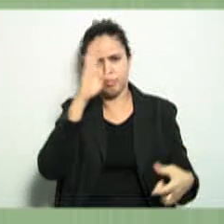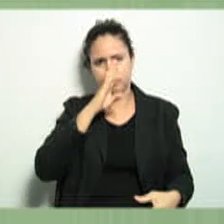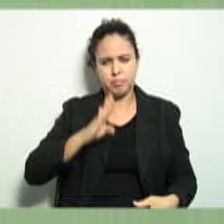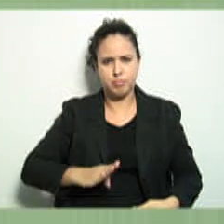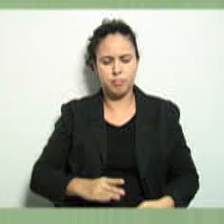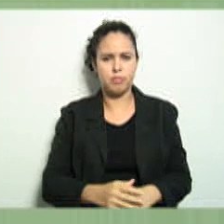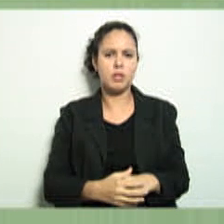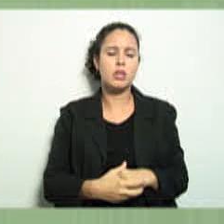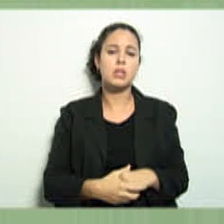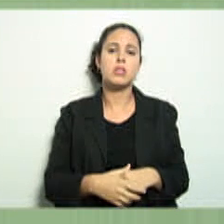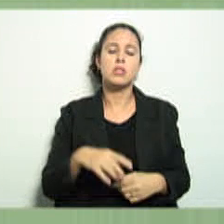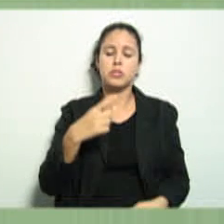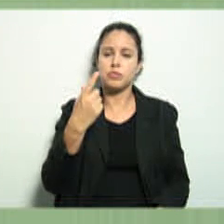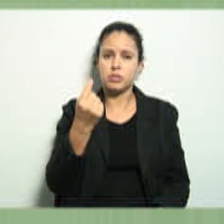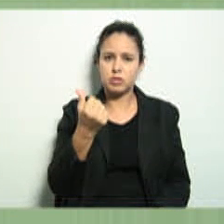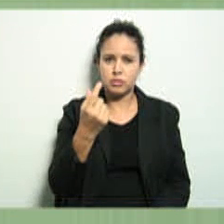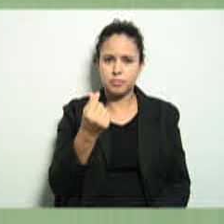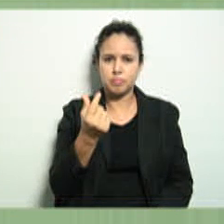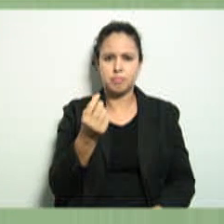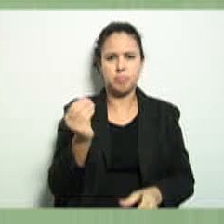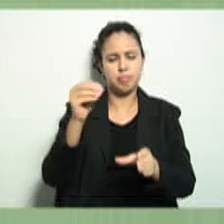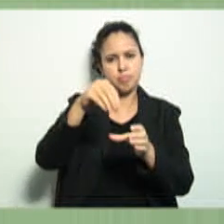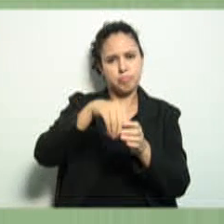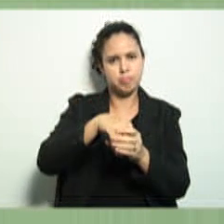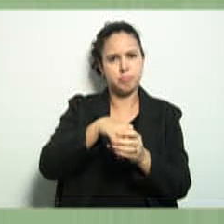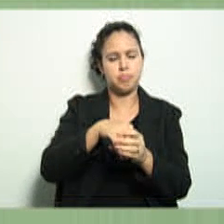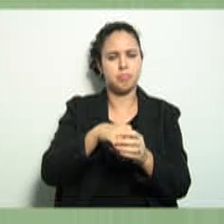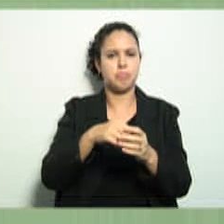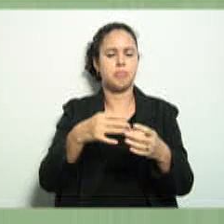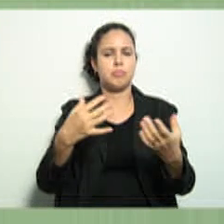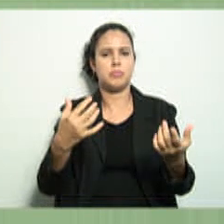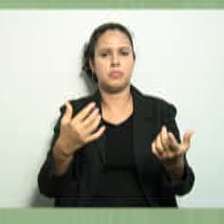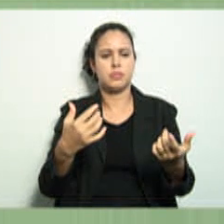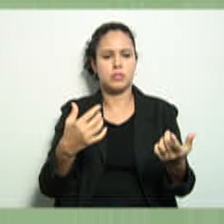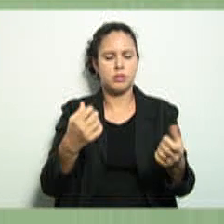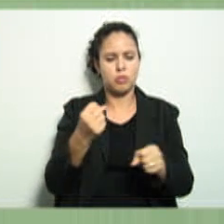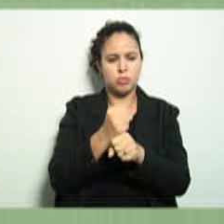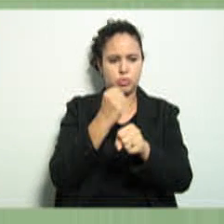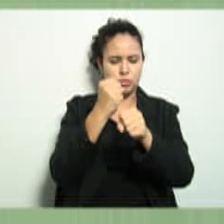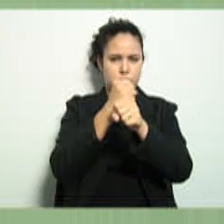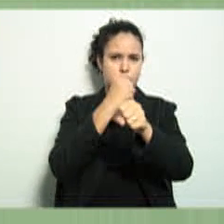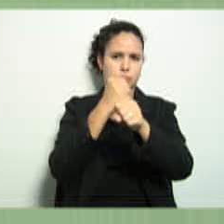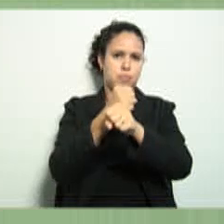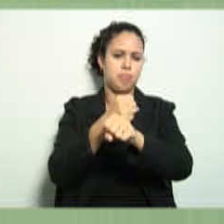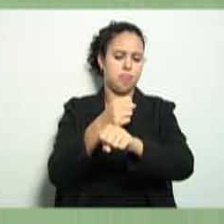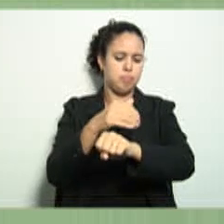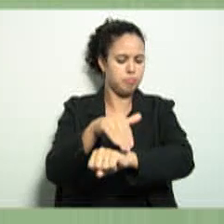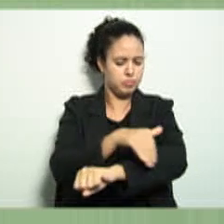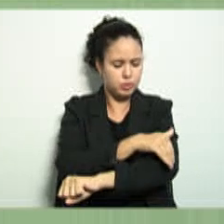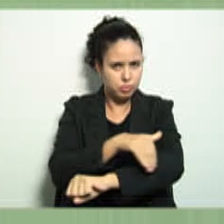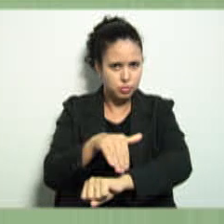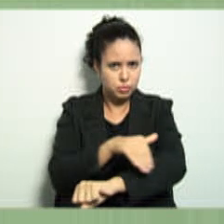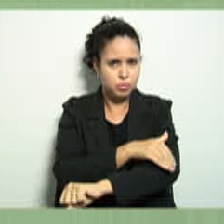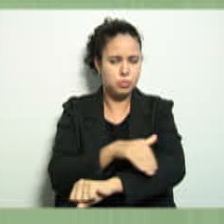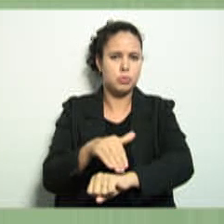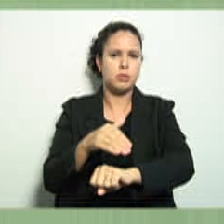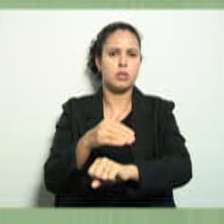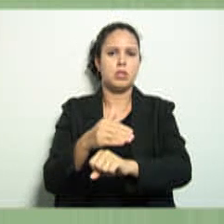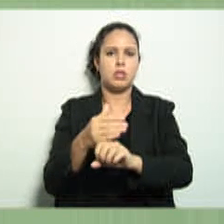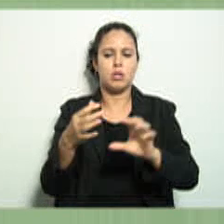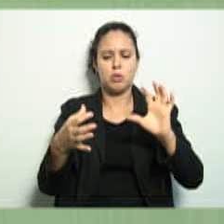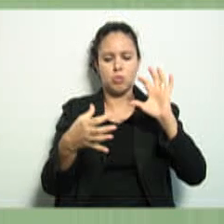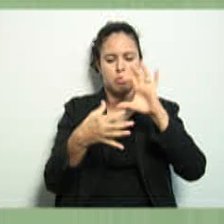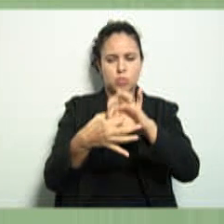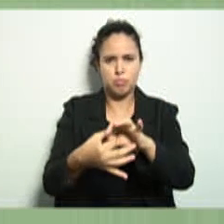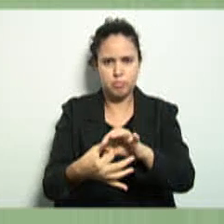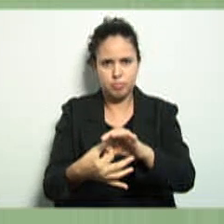Foram investimentos em infraestrutura de transportes terrestres permanentes para ligar Porto Velho a